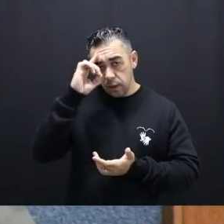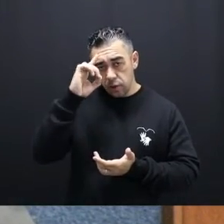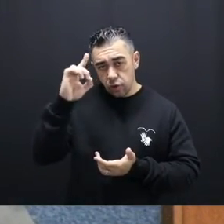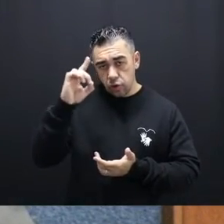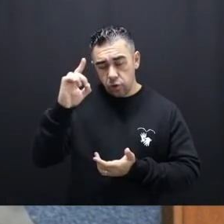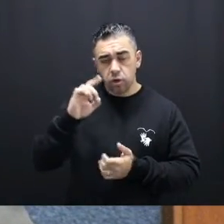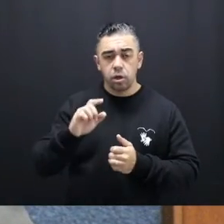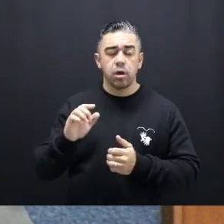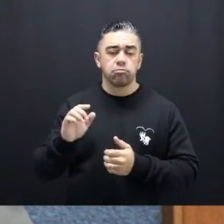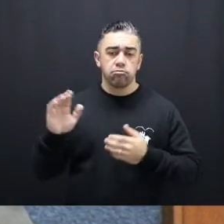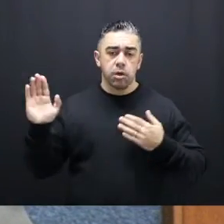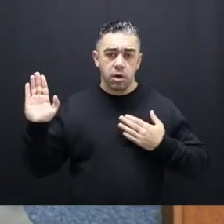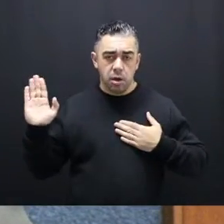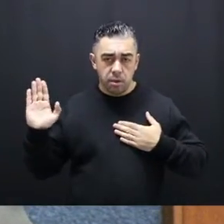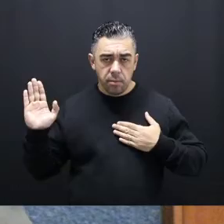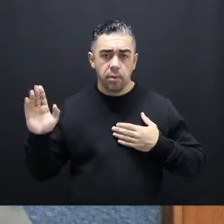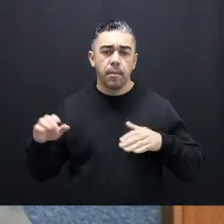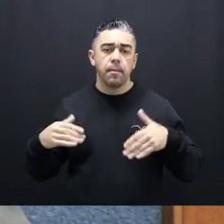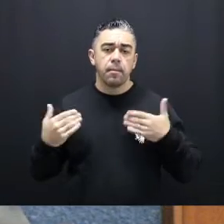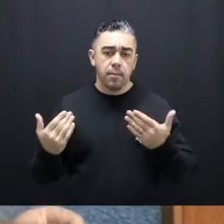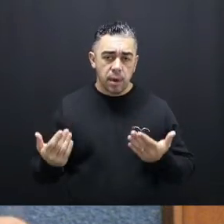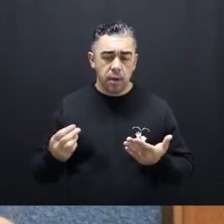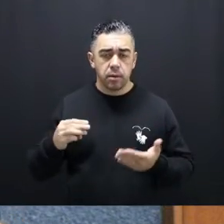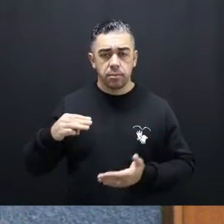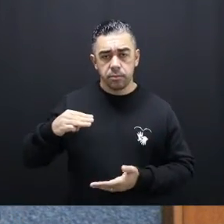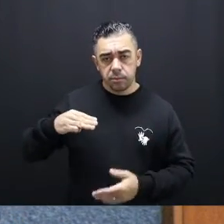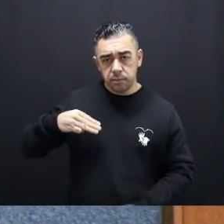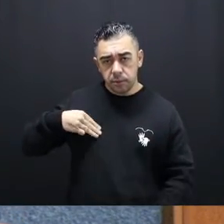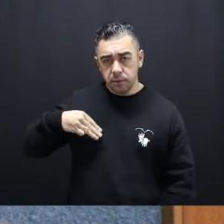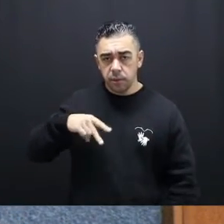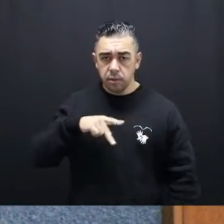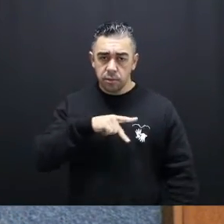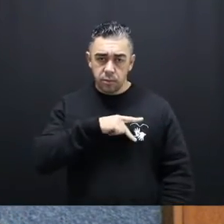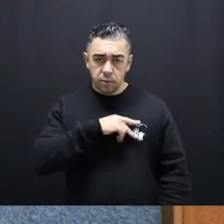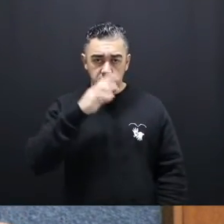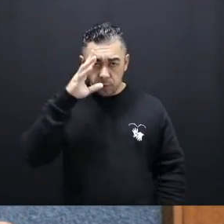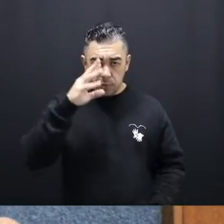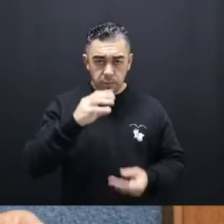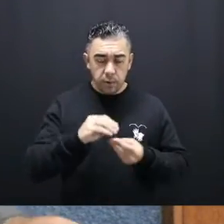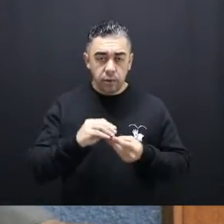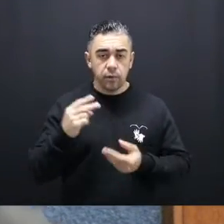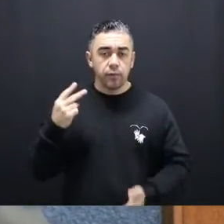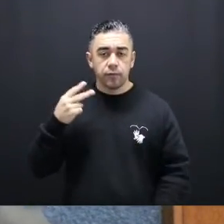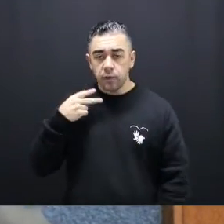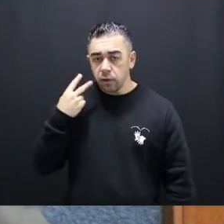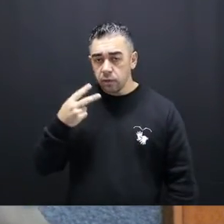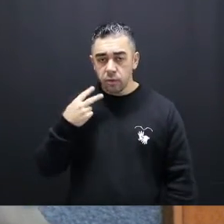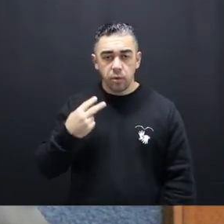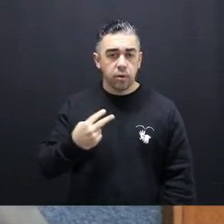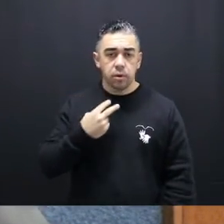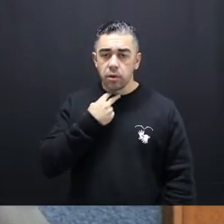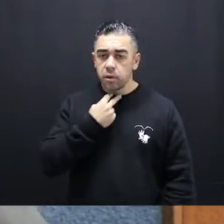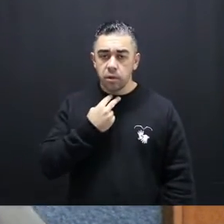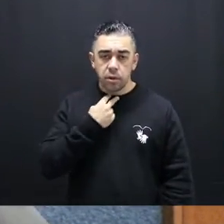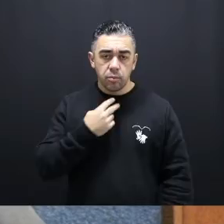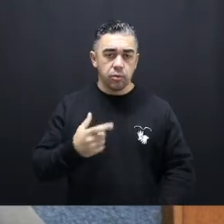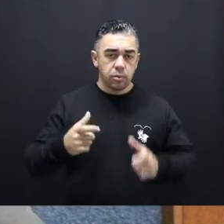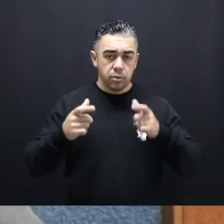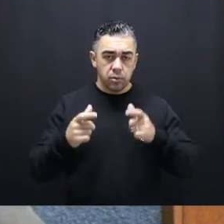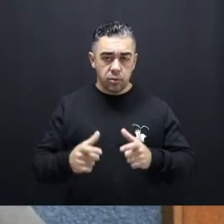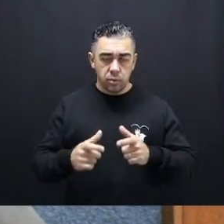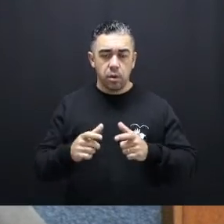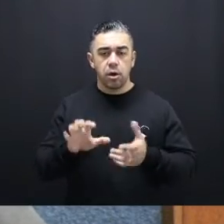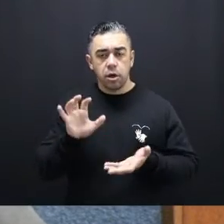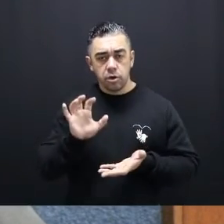e mais o Ministério Público entendeu na sequência que vereadores não podiam ter escritórios regionais